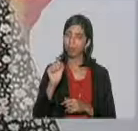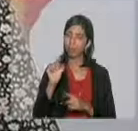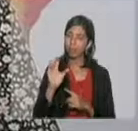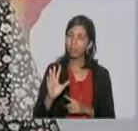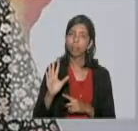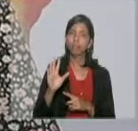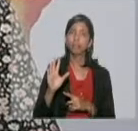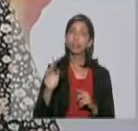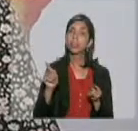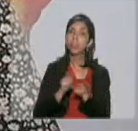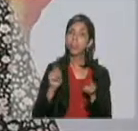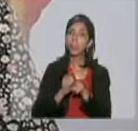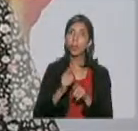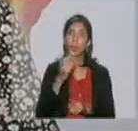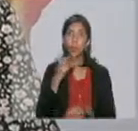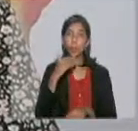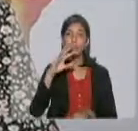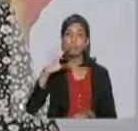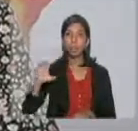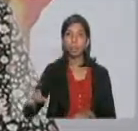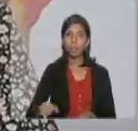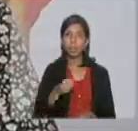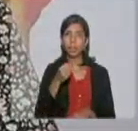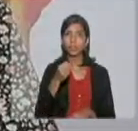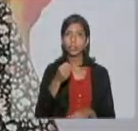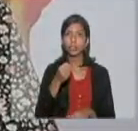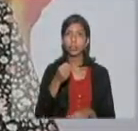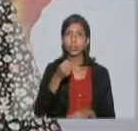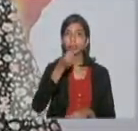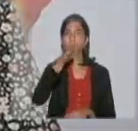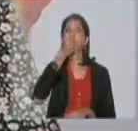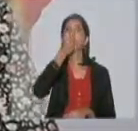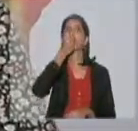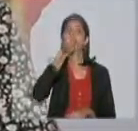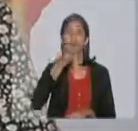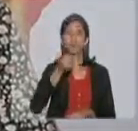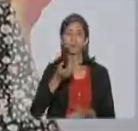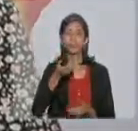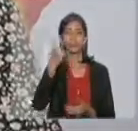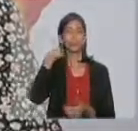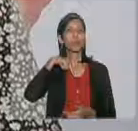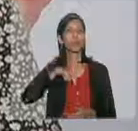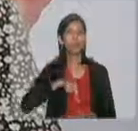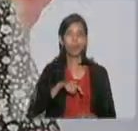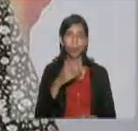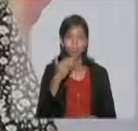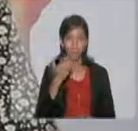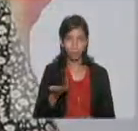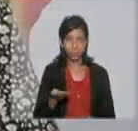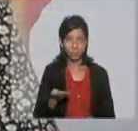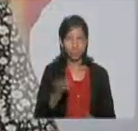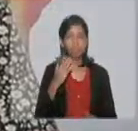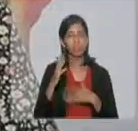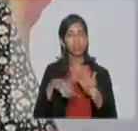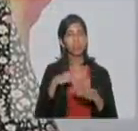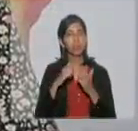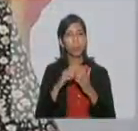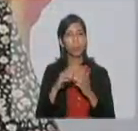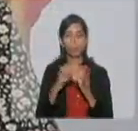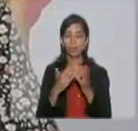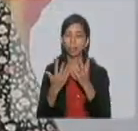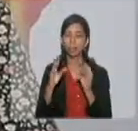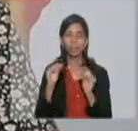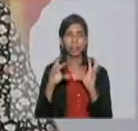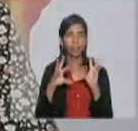pegar aquele alimento e empurrar para dentro da boca, né? Porque ela já sabe abrir a mão, então ela consegue empurrar. Depois ela começa a usar